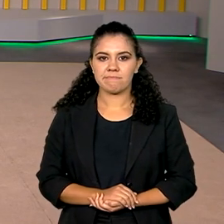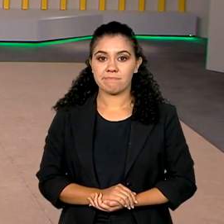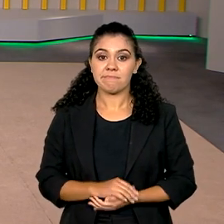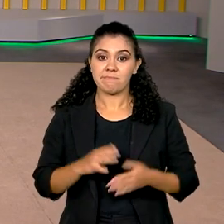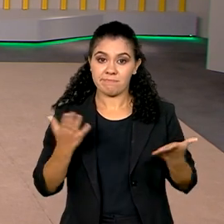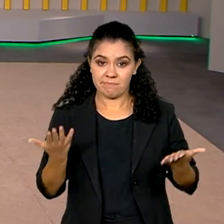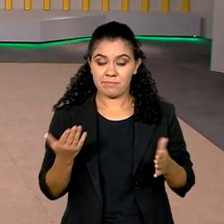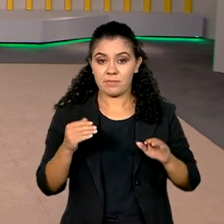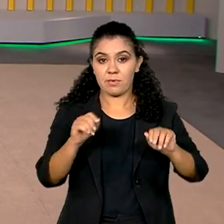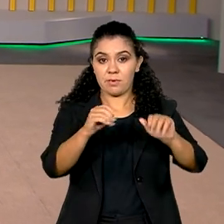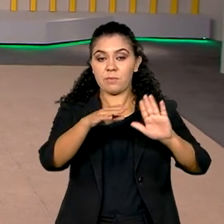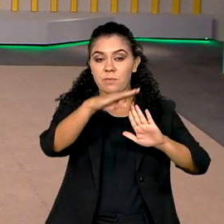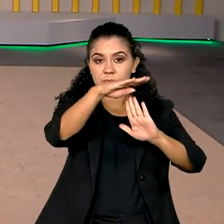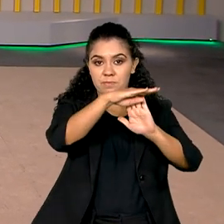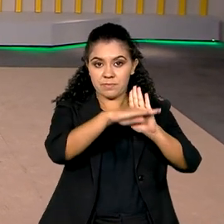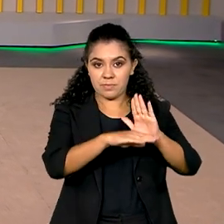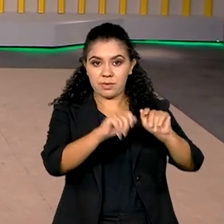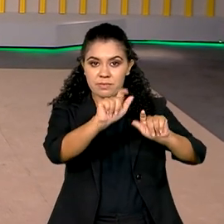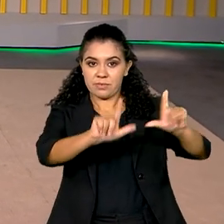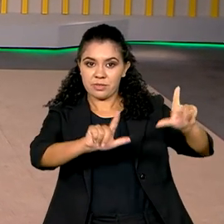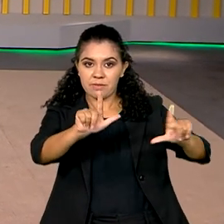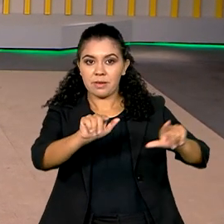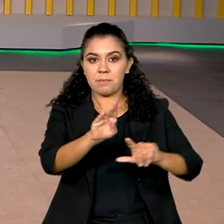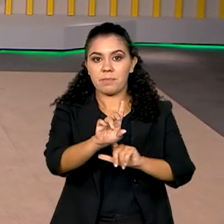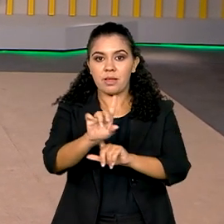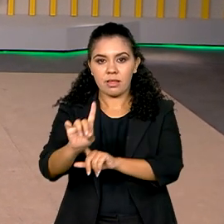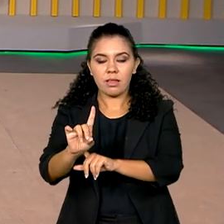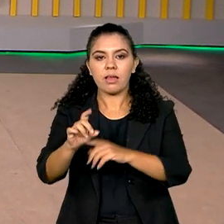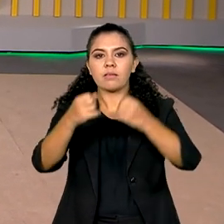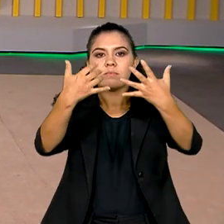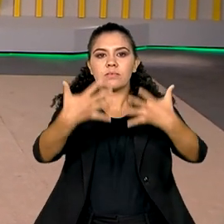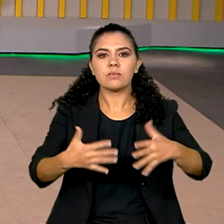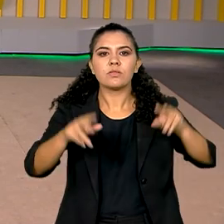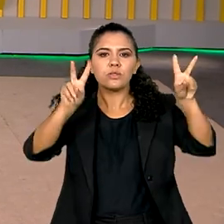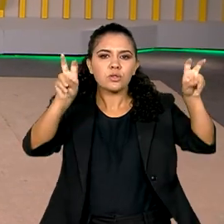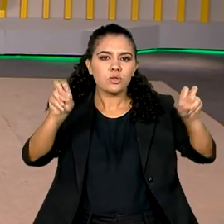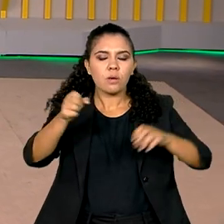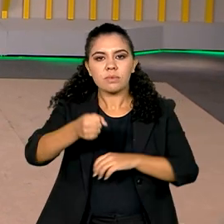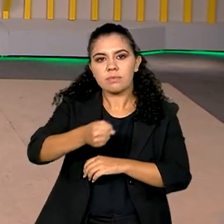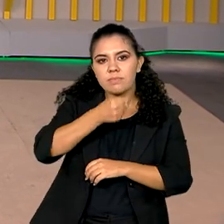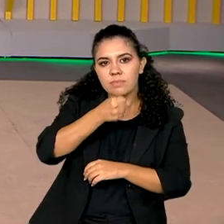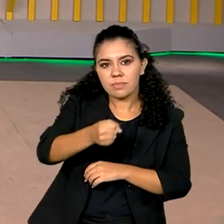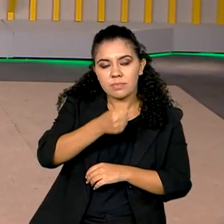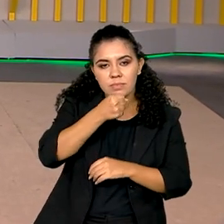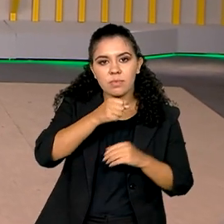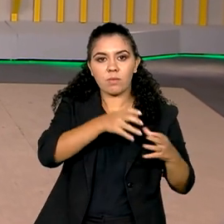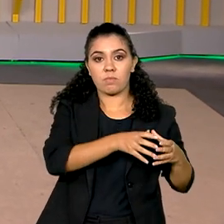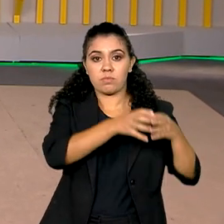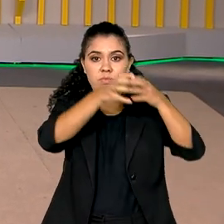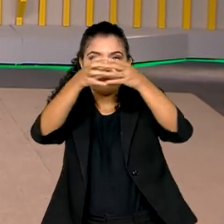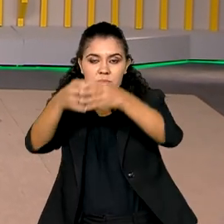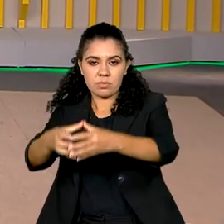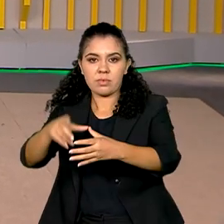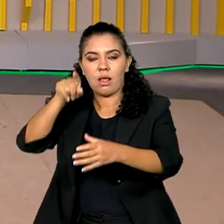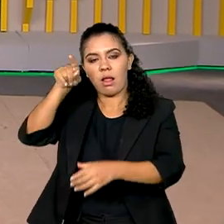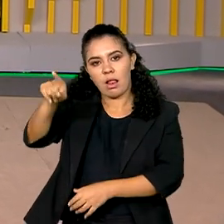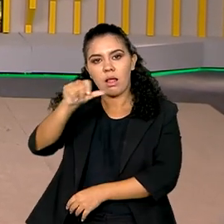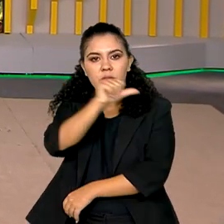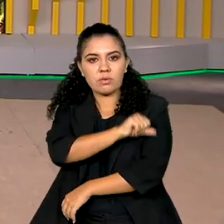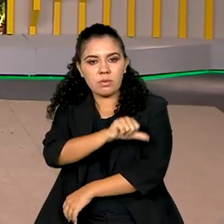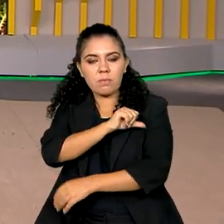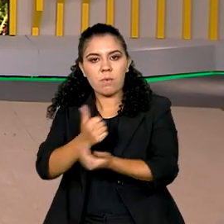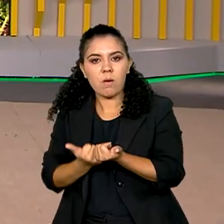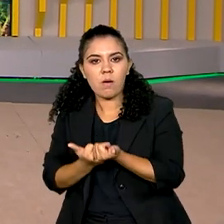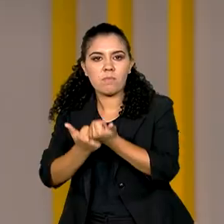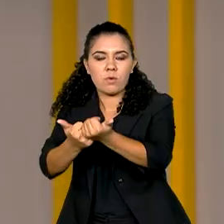O Brasil em Dia começa com informações da comitiva do governo federal que foi ao Rio de Janeiro para prestar apoio pelas fortes chuvas dos